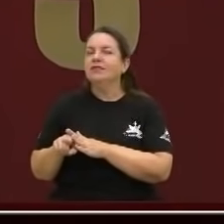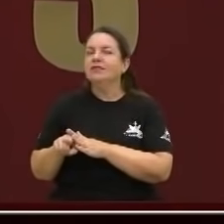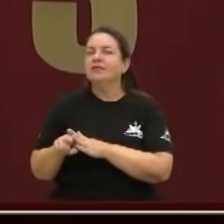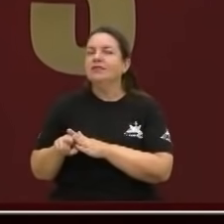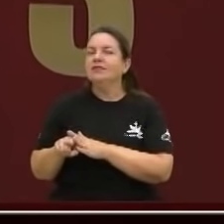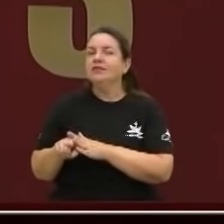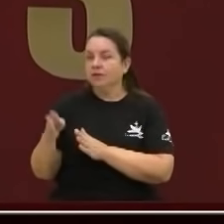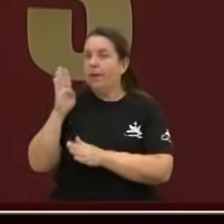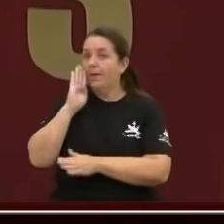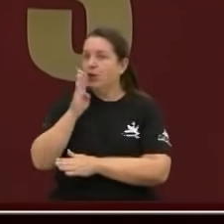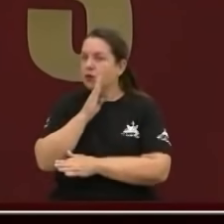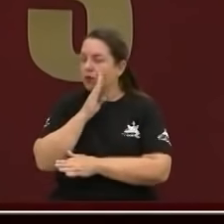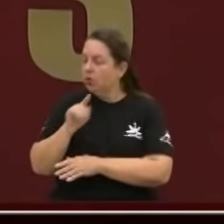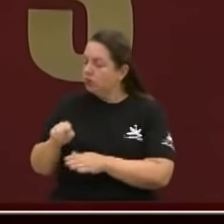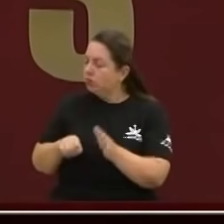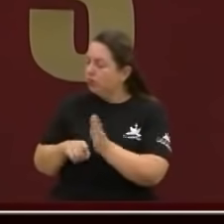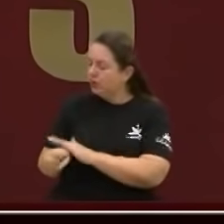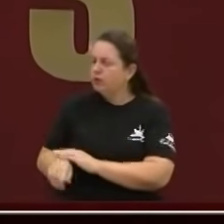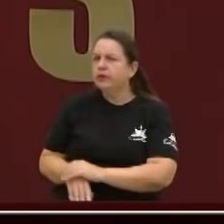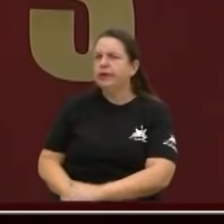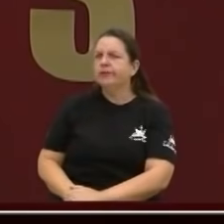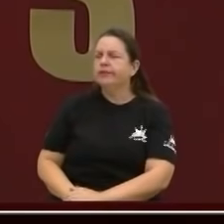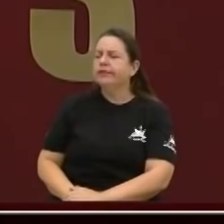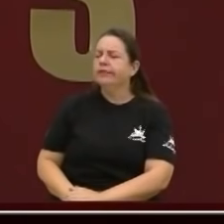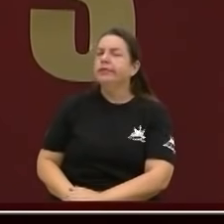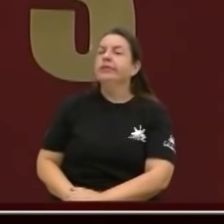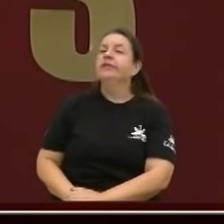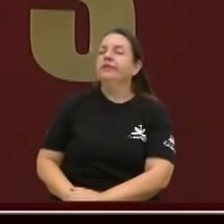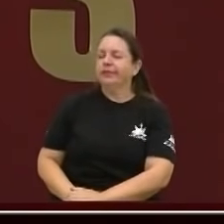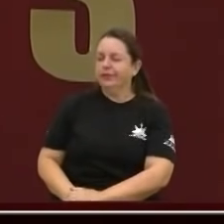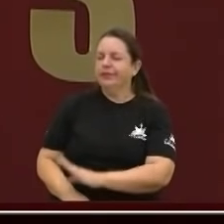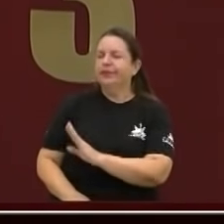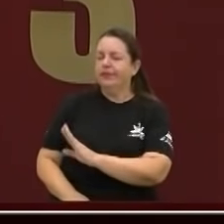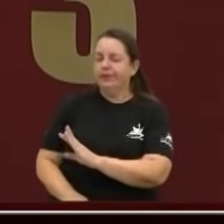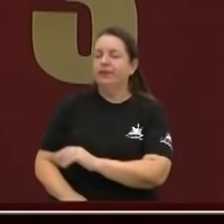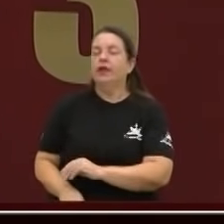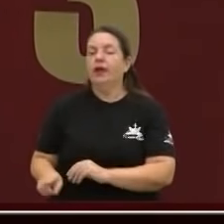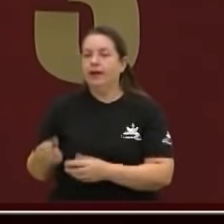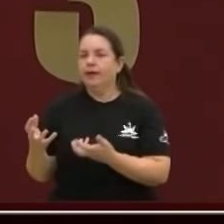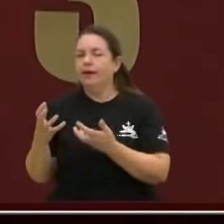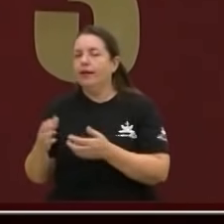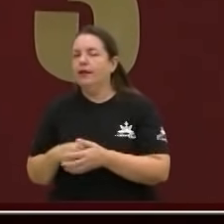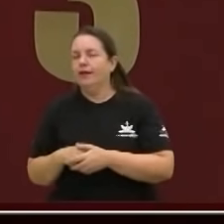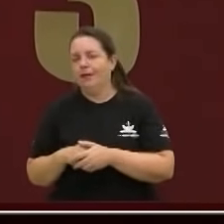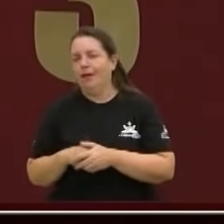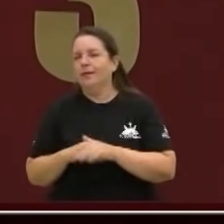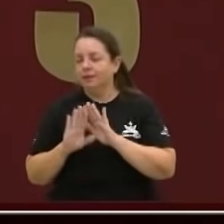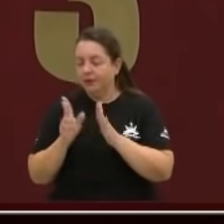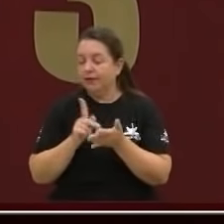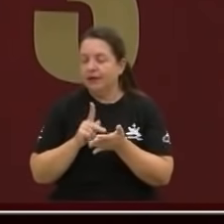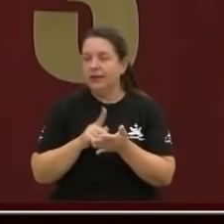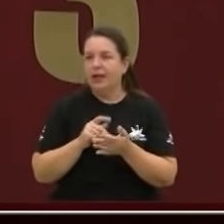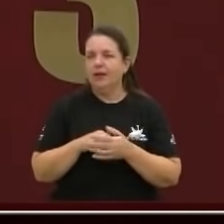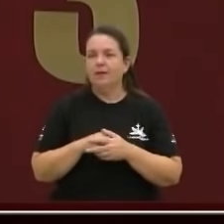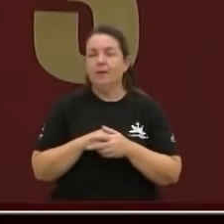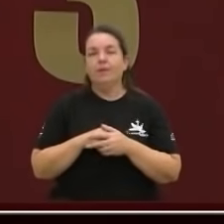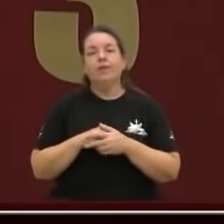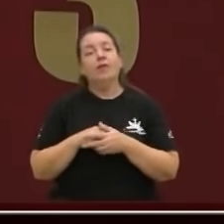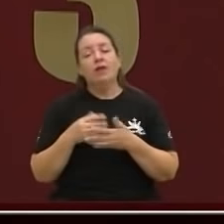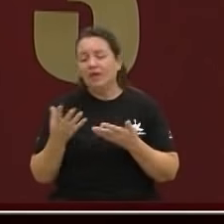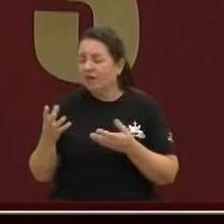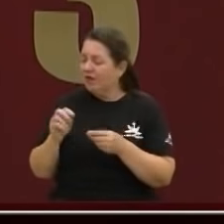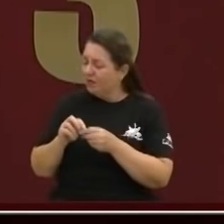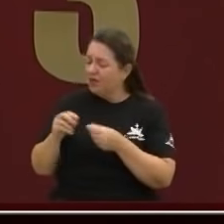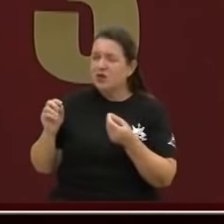pergunta, porque ele quer saber a motivação daquele Bartimeu. O que queres que eu